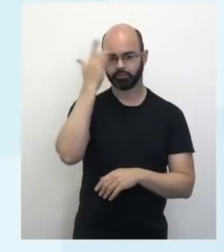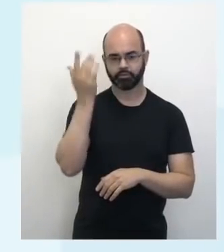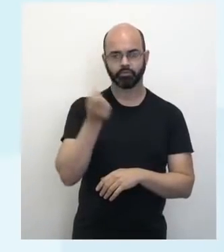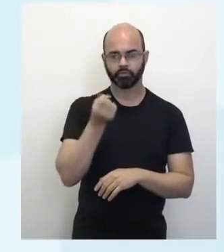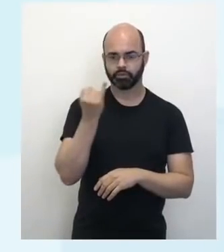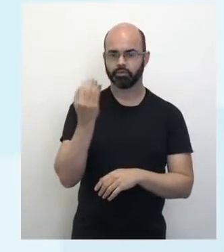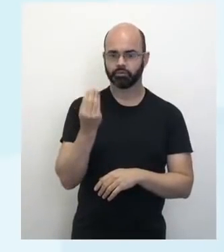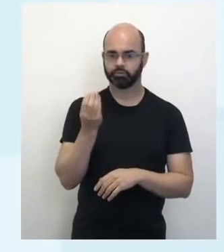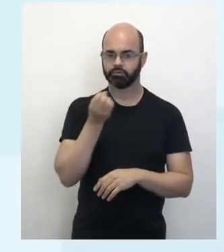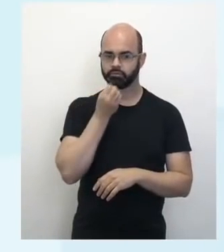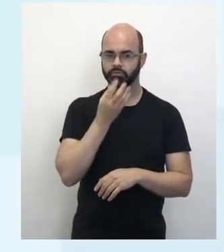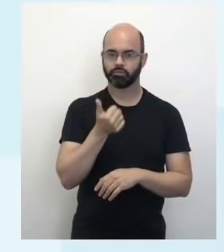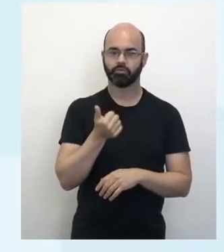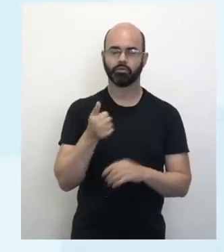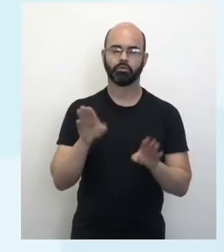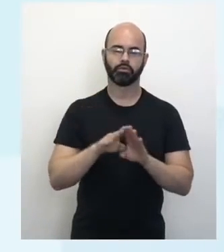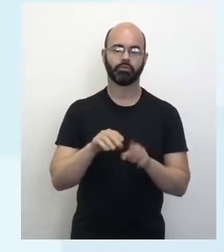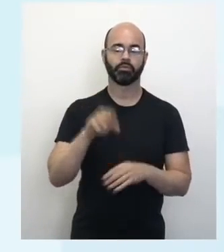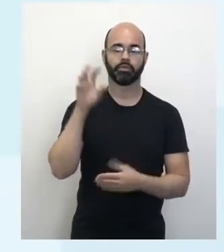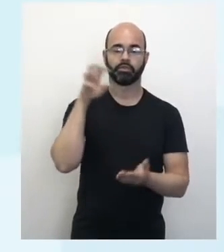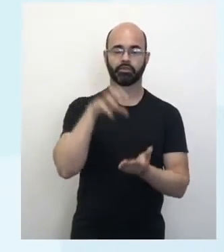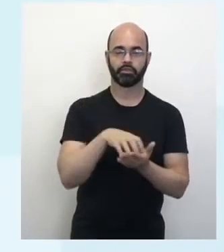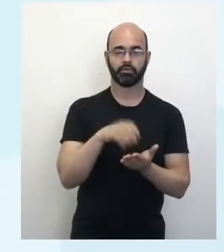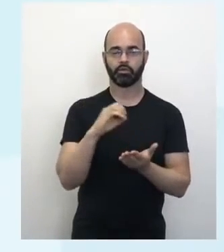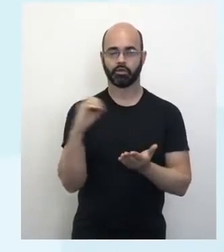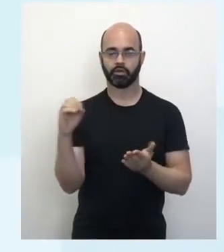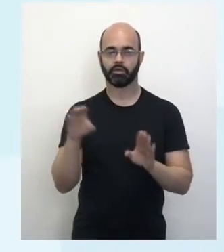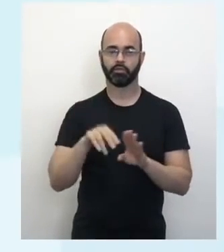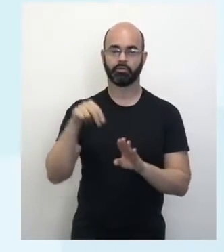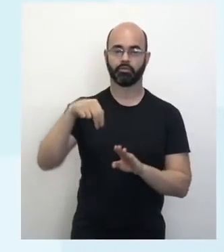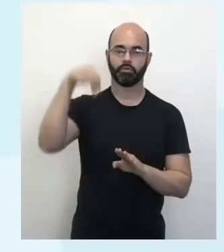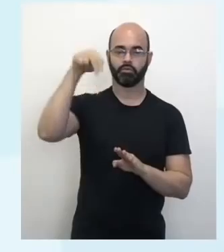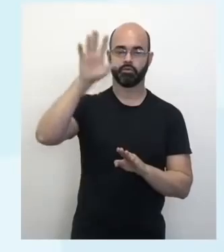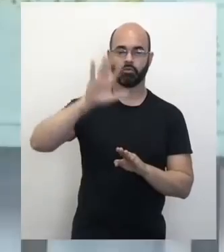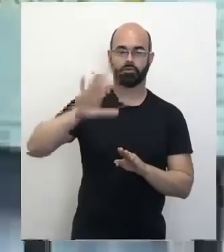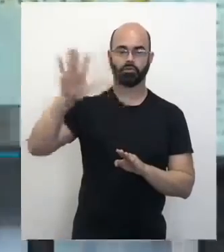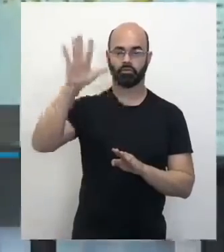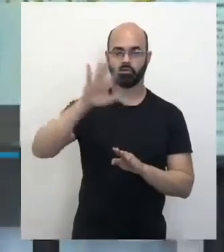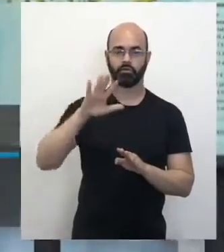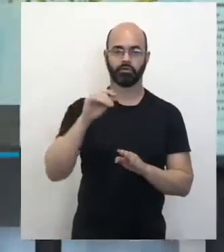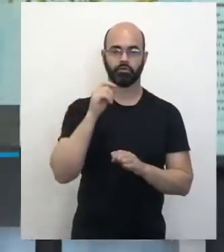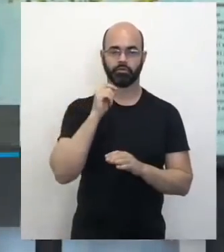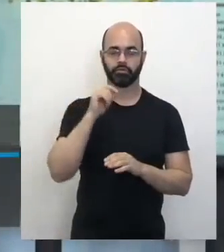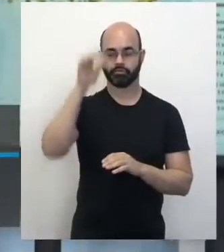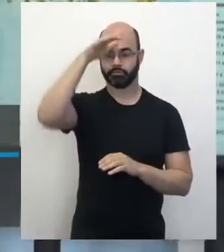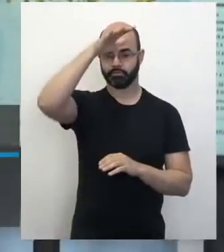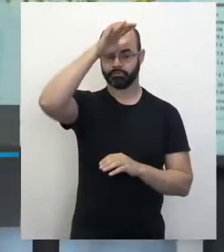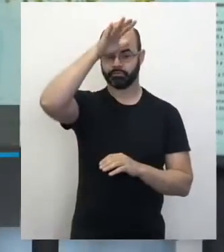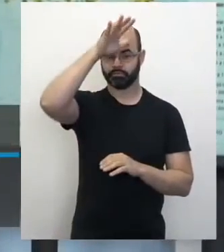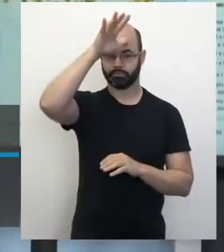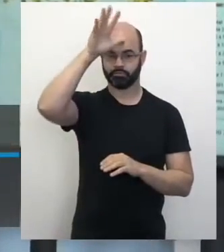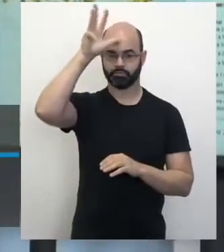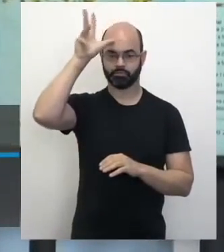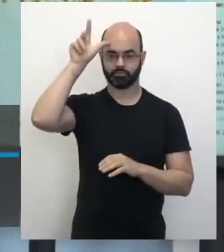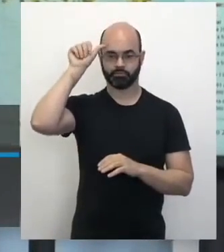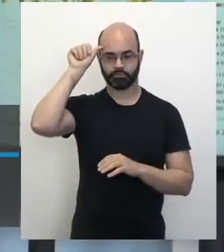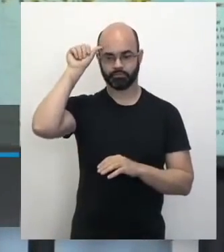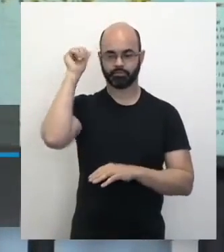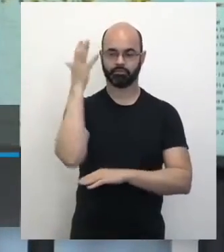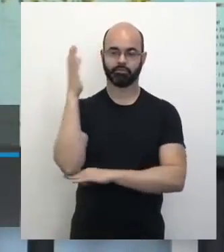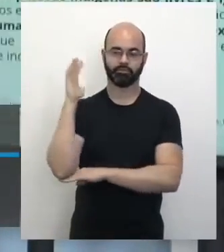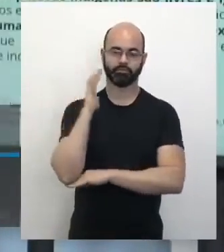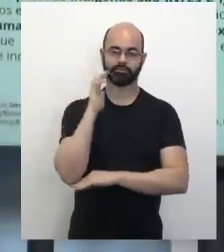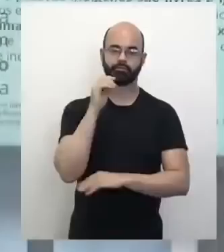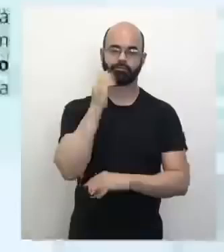região centro-oeste e norte do Brasil, na floresta amazônica. Vamos lá para a próxima tela, já para